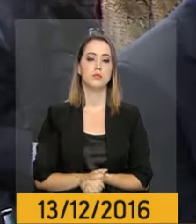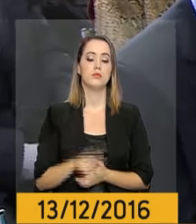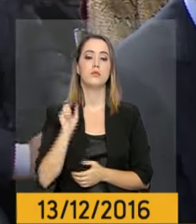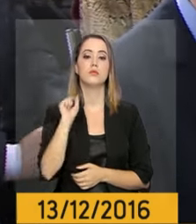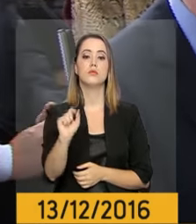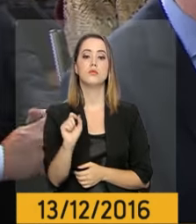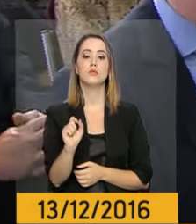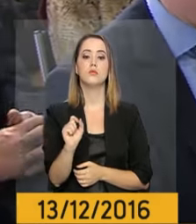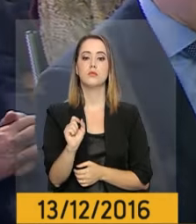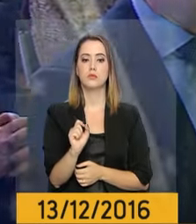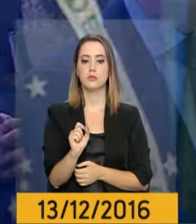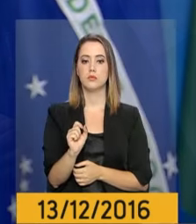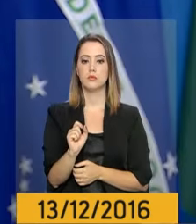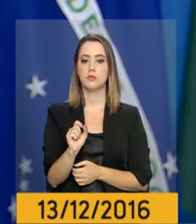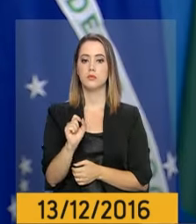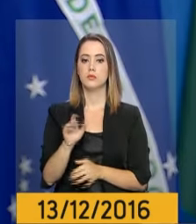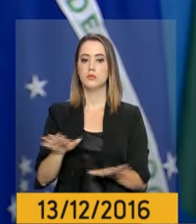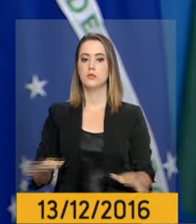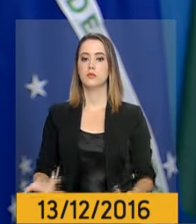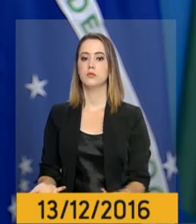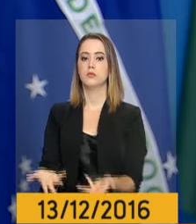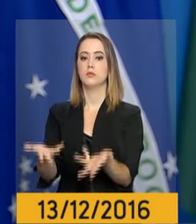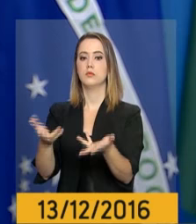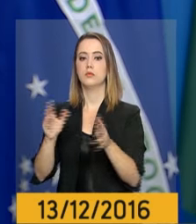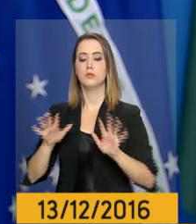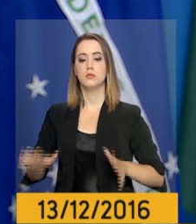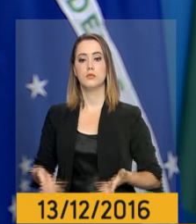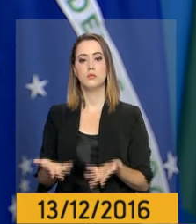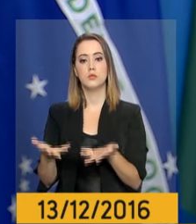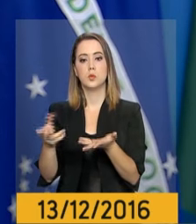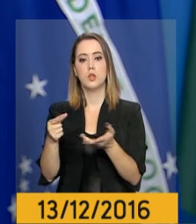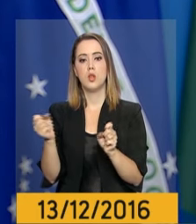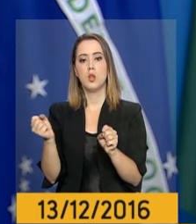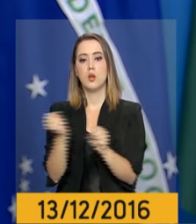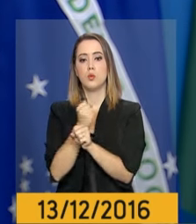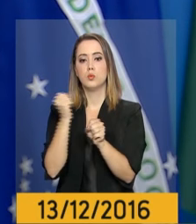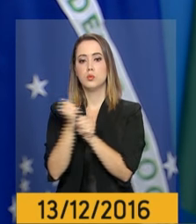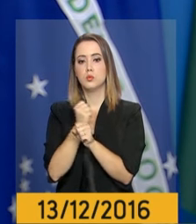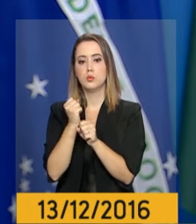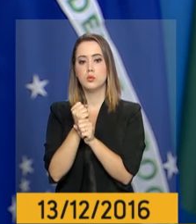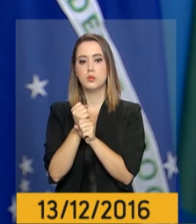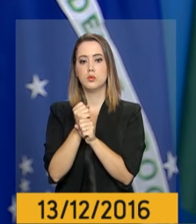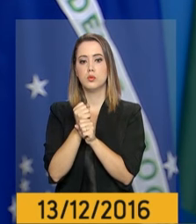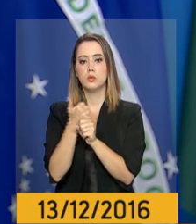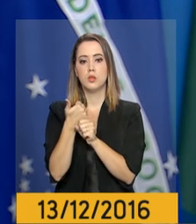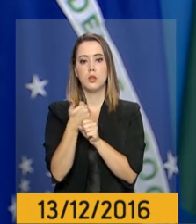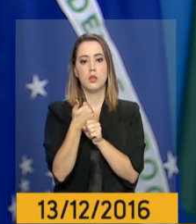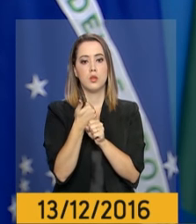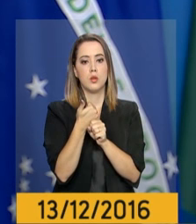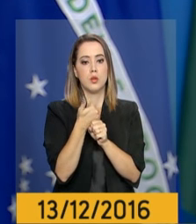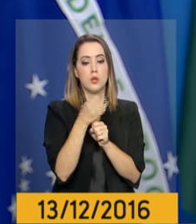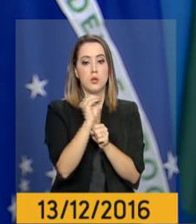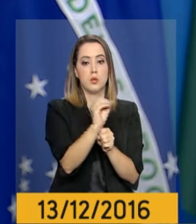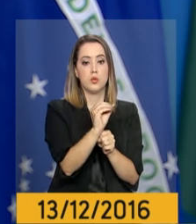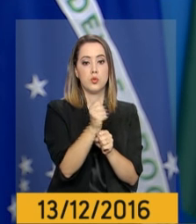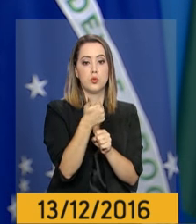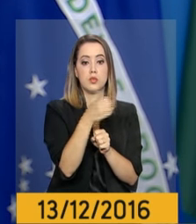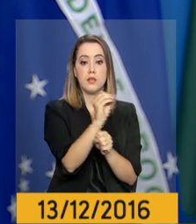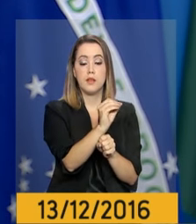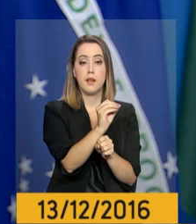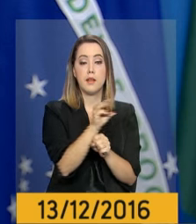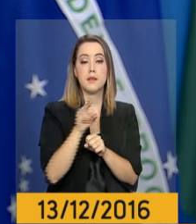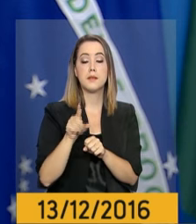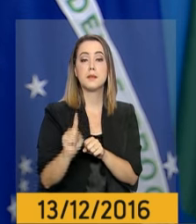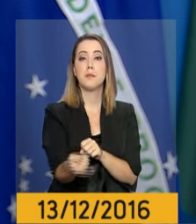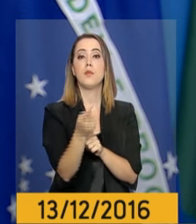que eh gerarão a compra ou a construção, a confecção de 10.000 ônibus. E disse bem o